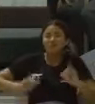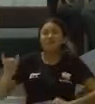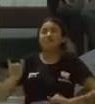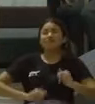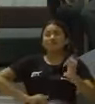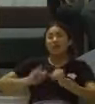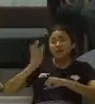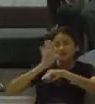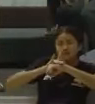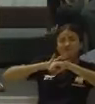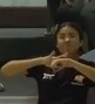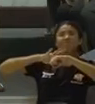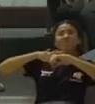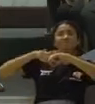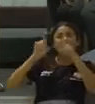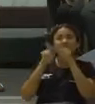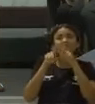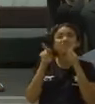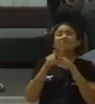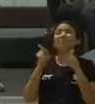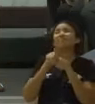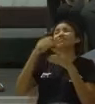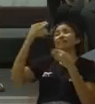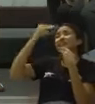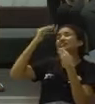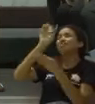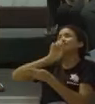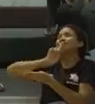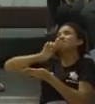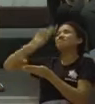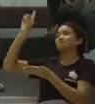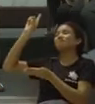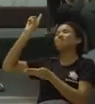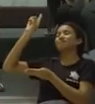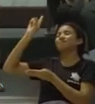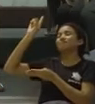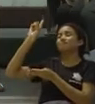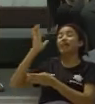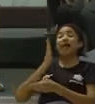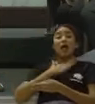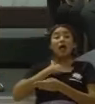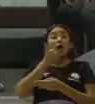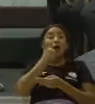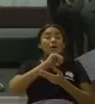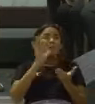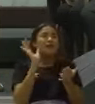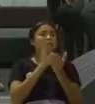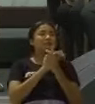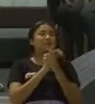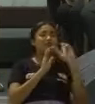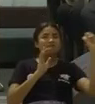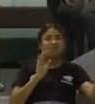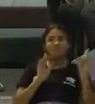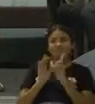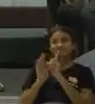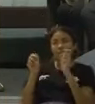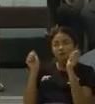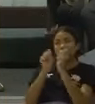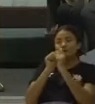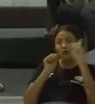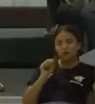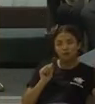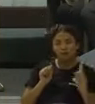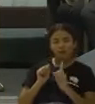sofrimento, pela enfermidade, jubilando ao Senhor. Minha esposa sai do meu lado e vai em direção a